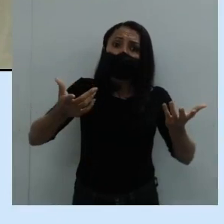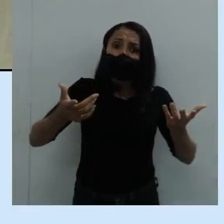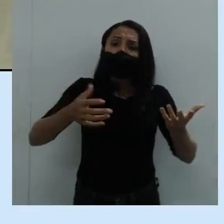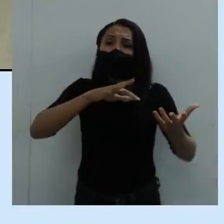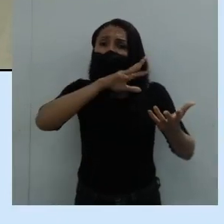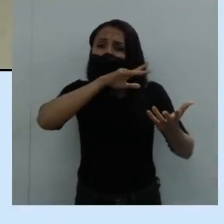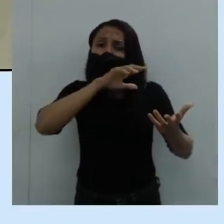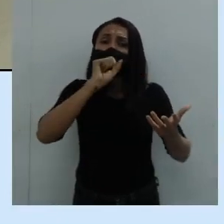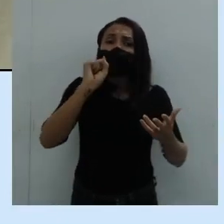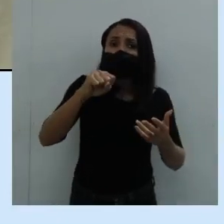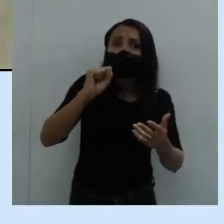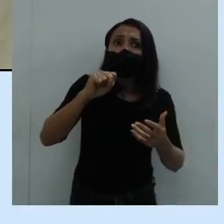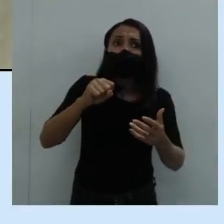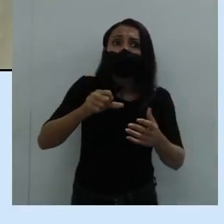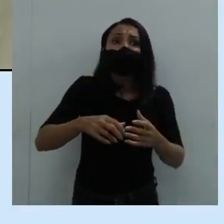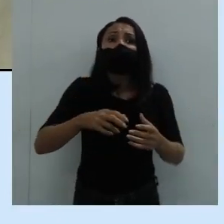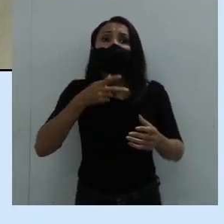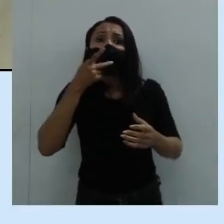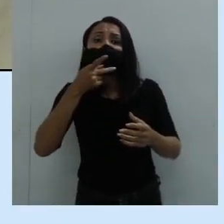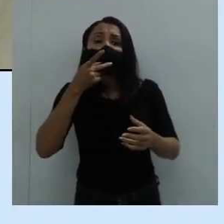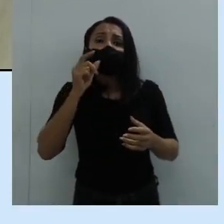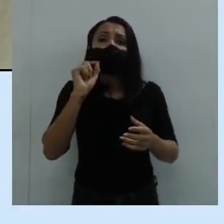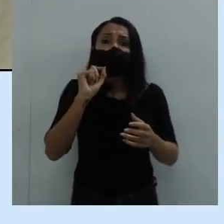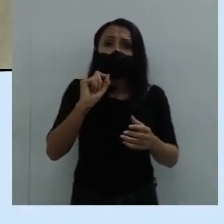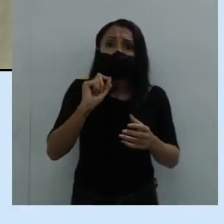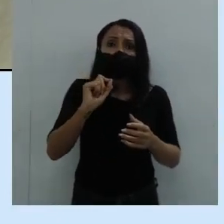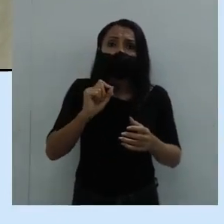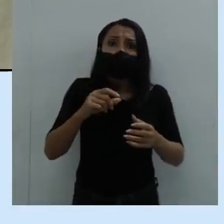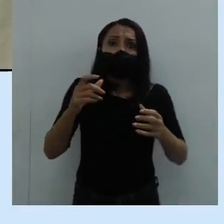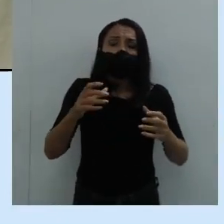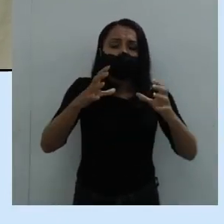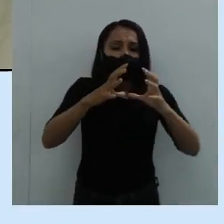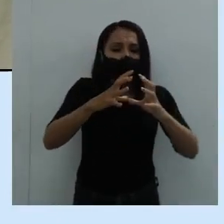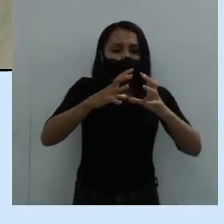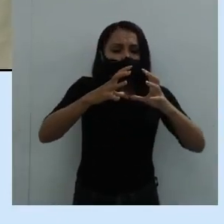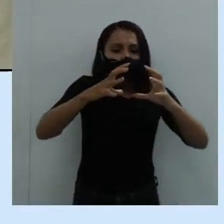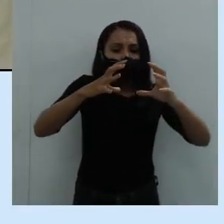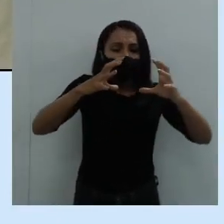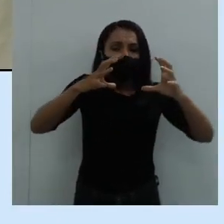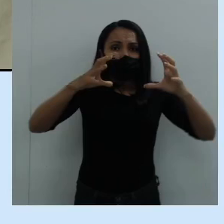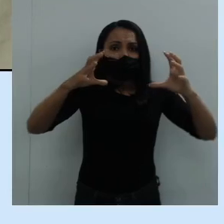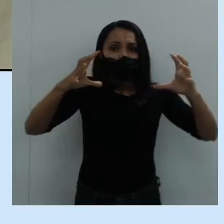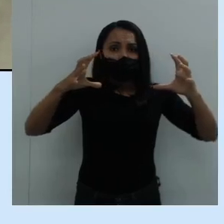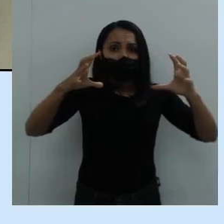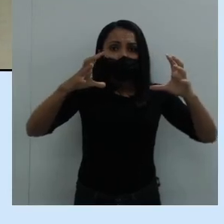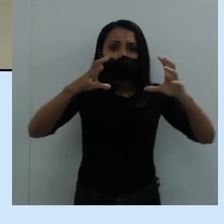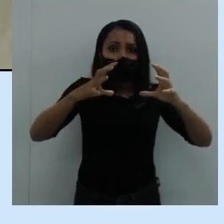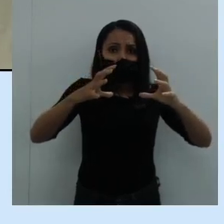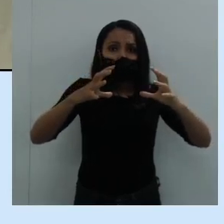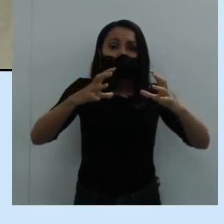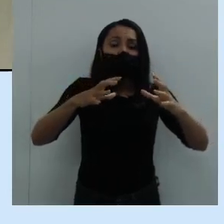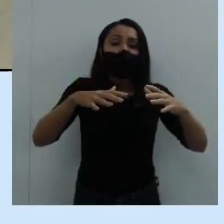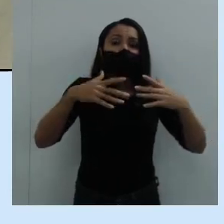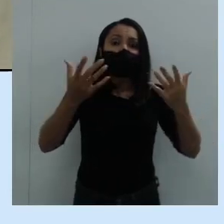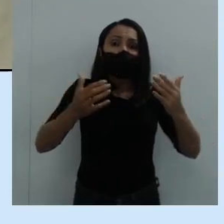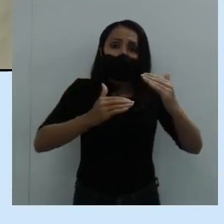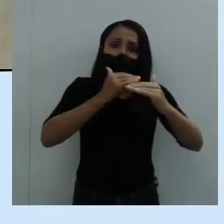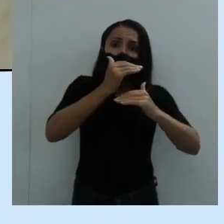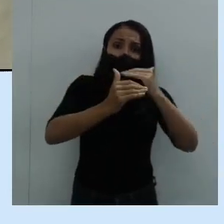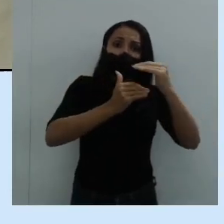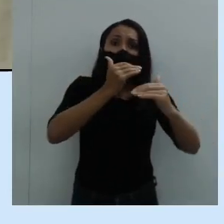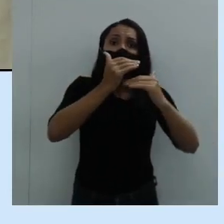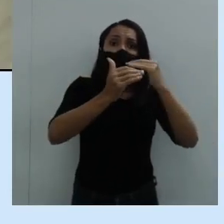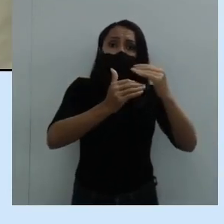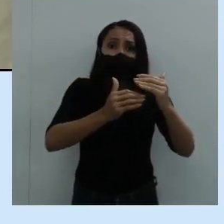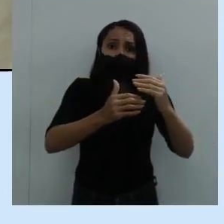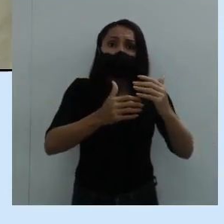estufa, né, eu estou falando o seguinte: o efeito estufa em si, ele é um processo natural que ocorre na